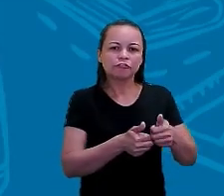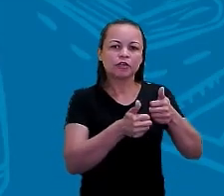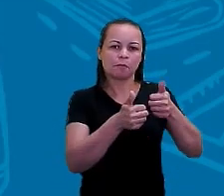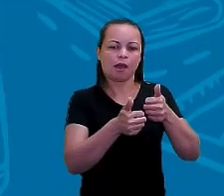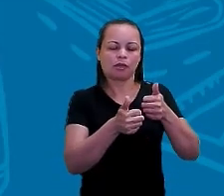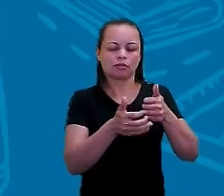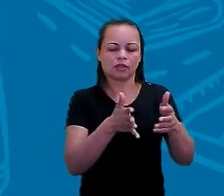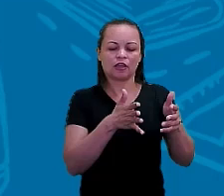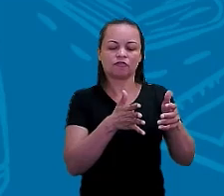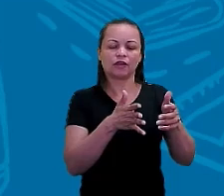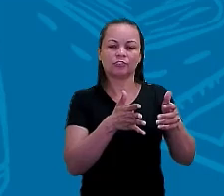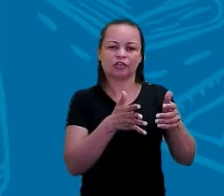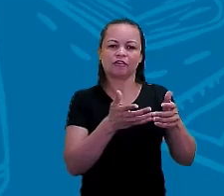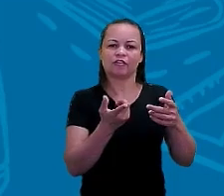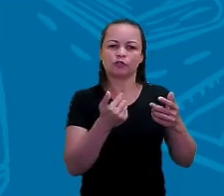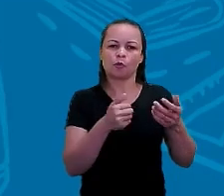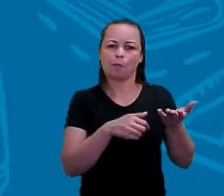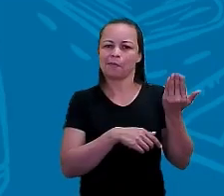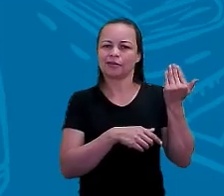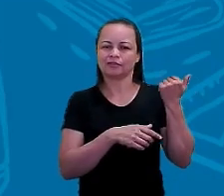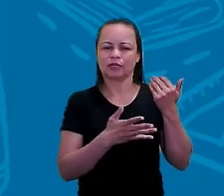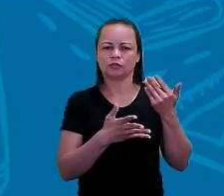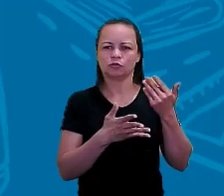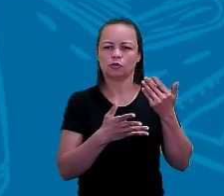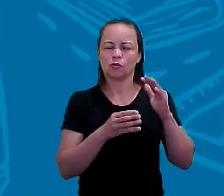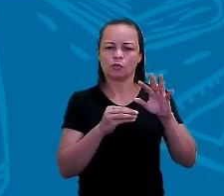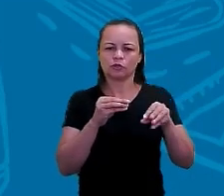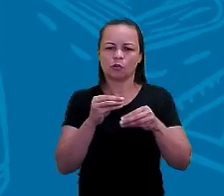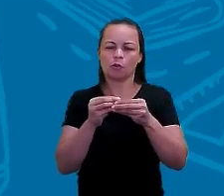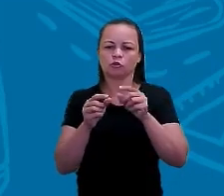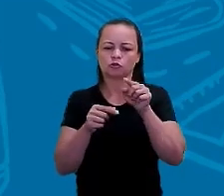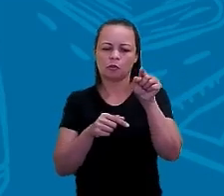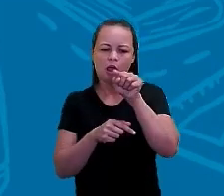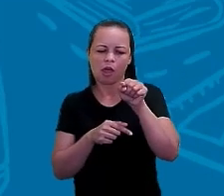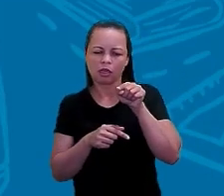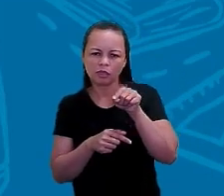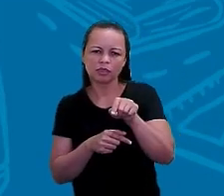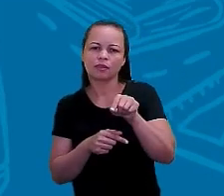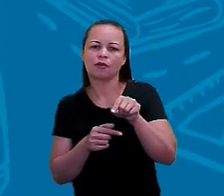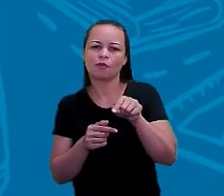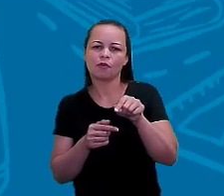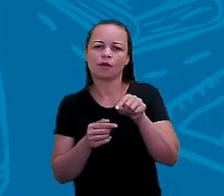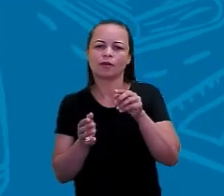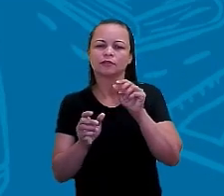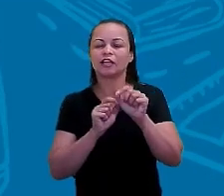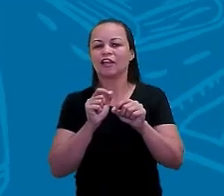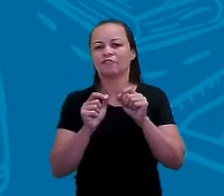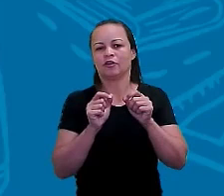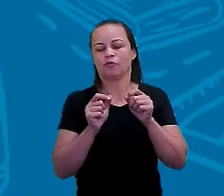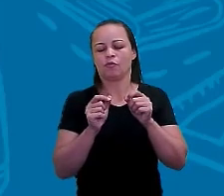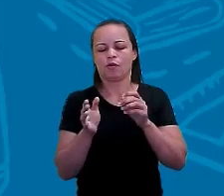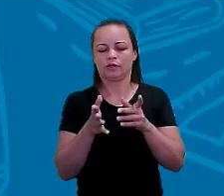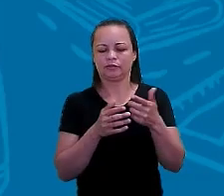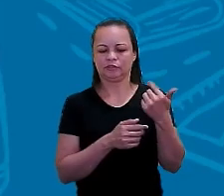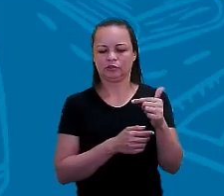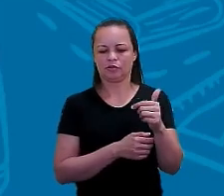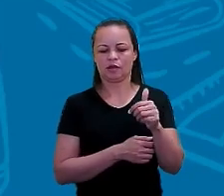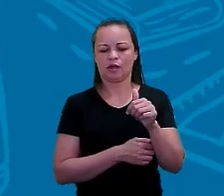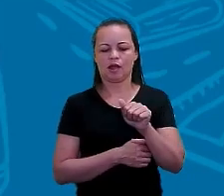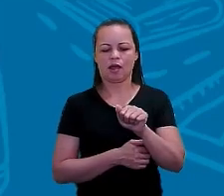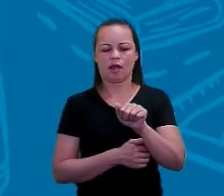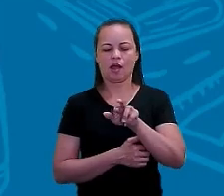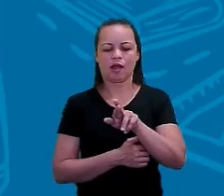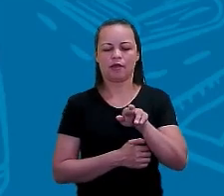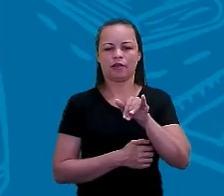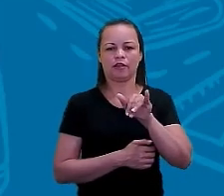arrived. Ele estava no passado. Quando eu trouxe para a interrogativa, ele ficou arrived, sem a terminação. Por que